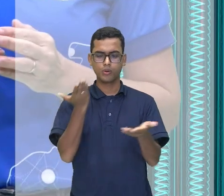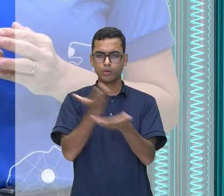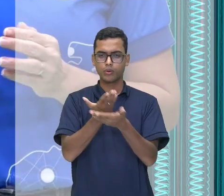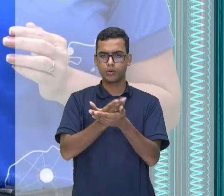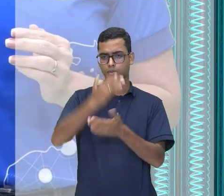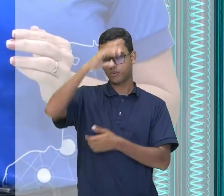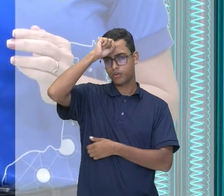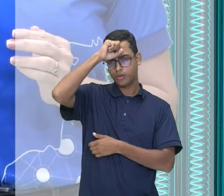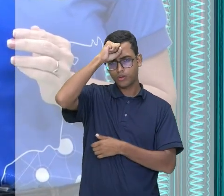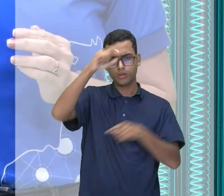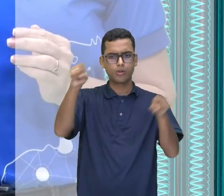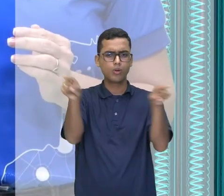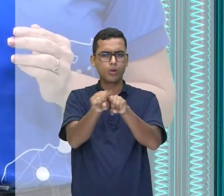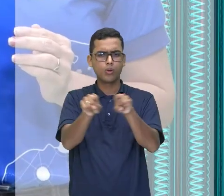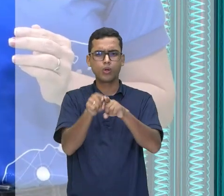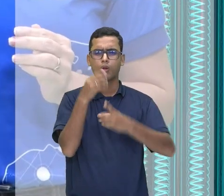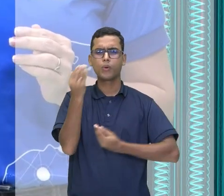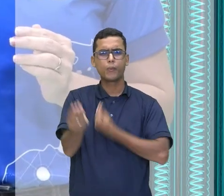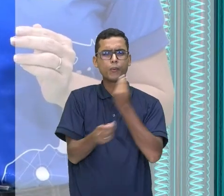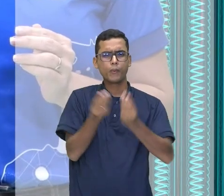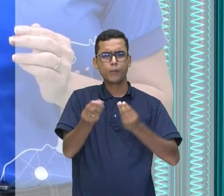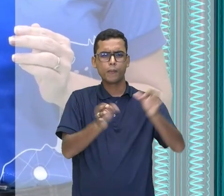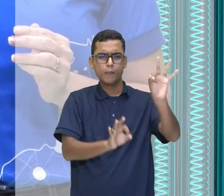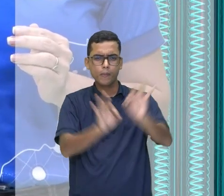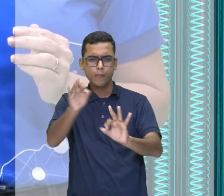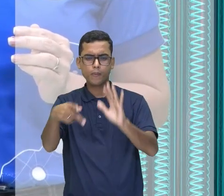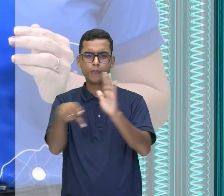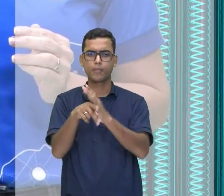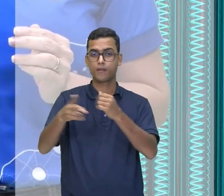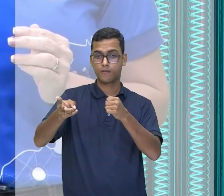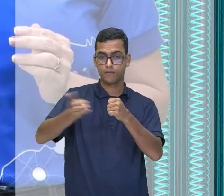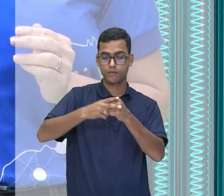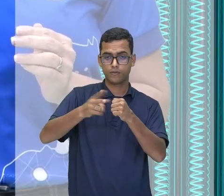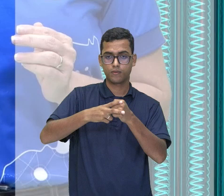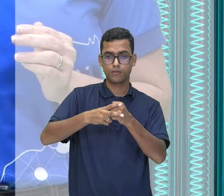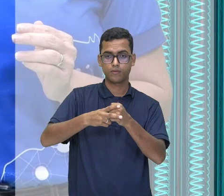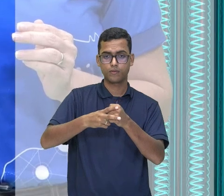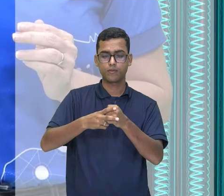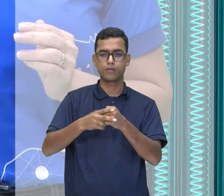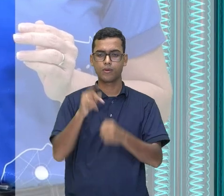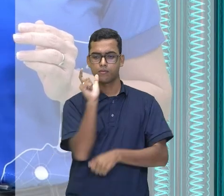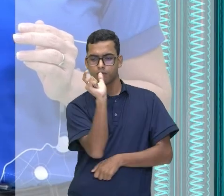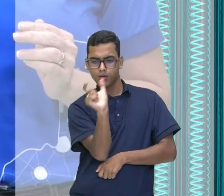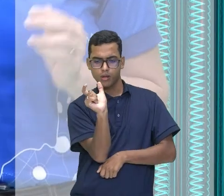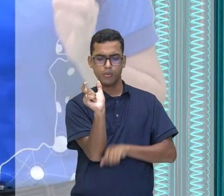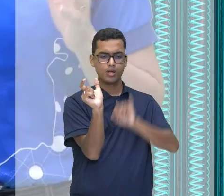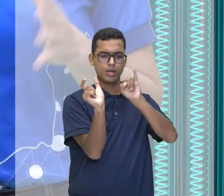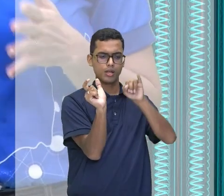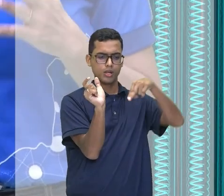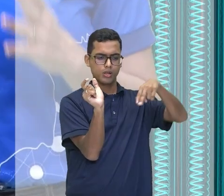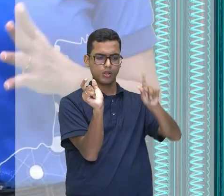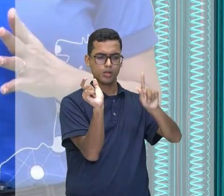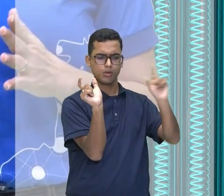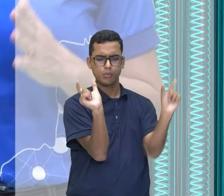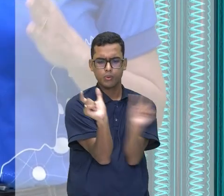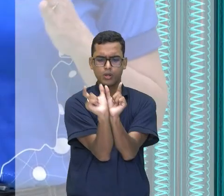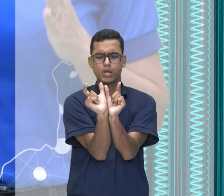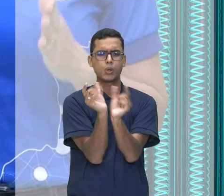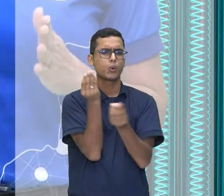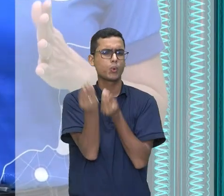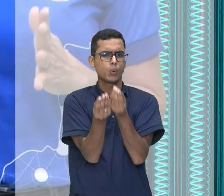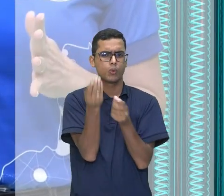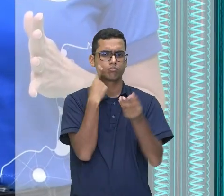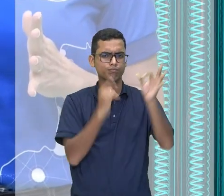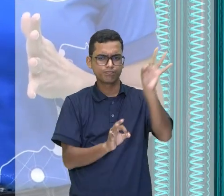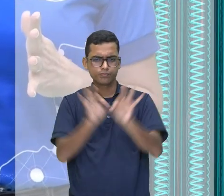aprender como formar, né, este verbo junto com o ing. Para formar este verbo junto com o ing, nós